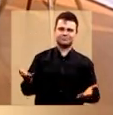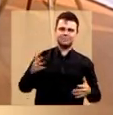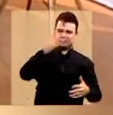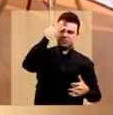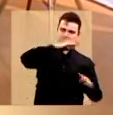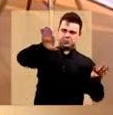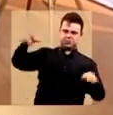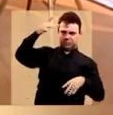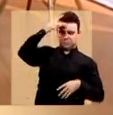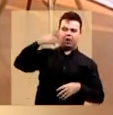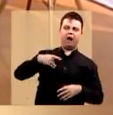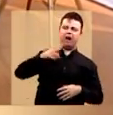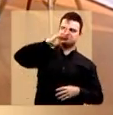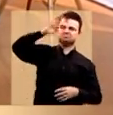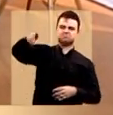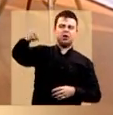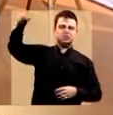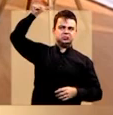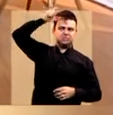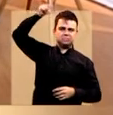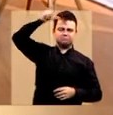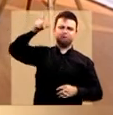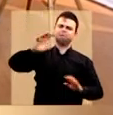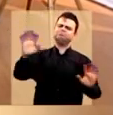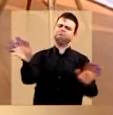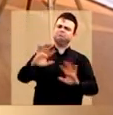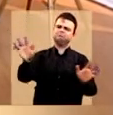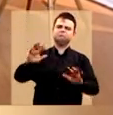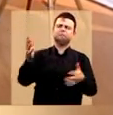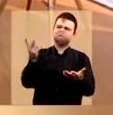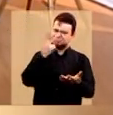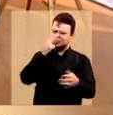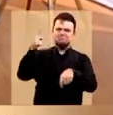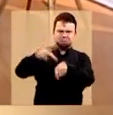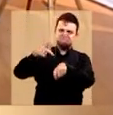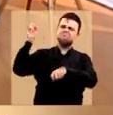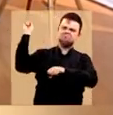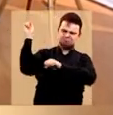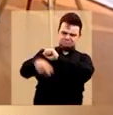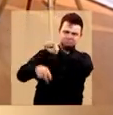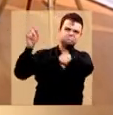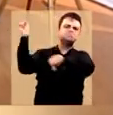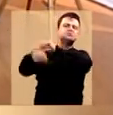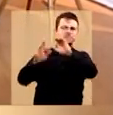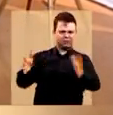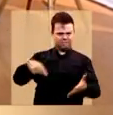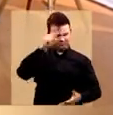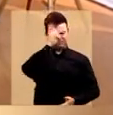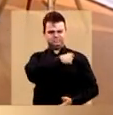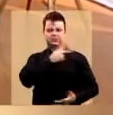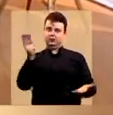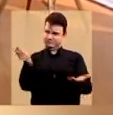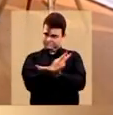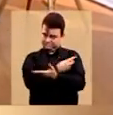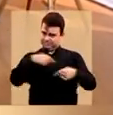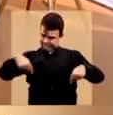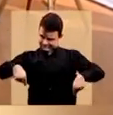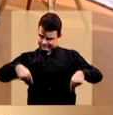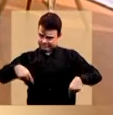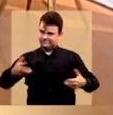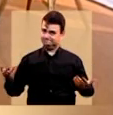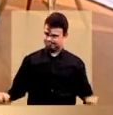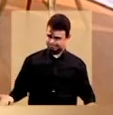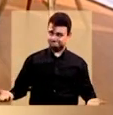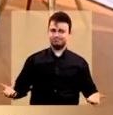a demonização que é feita sobre essas matrizes, na ponta é apedrejamento, como a gente teve vários casos aqui. Mesmo. Né? Até se, não